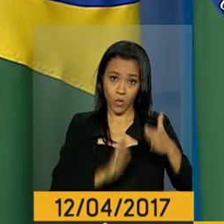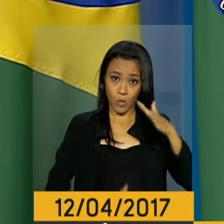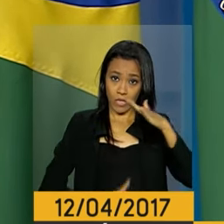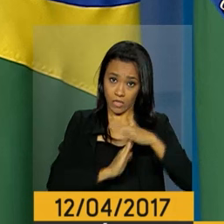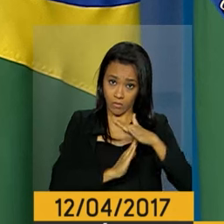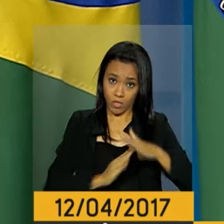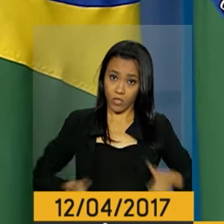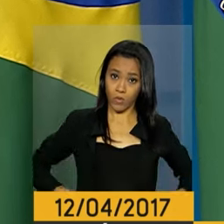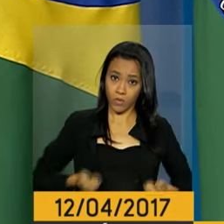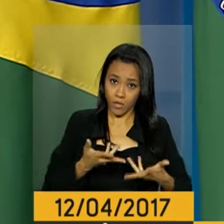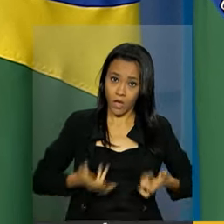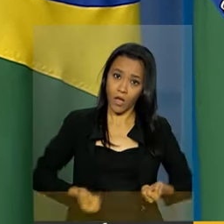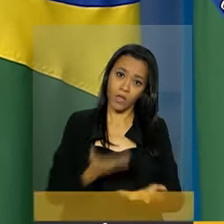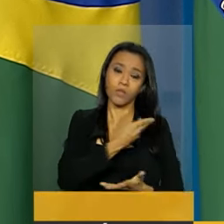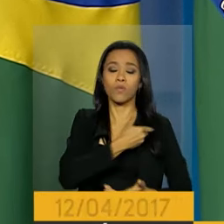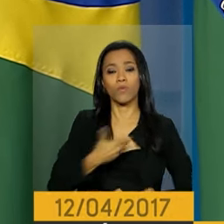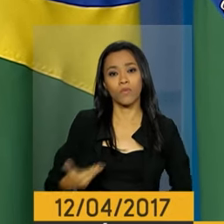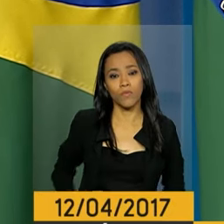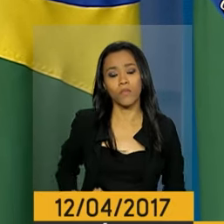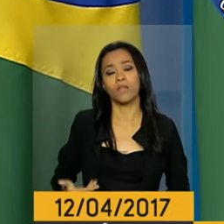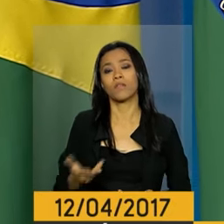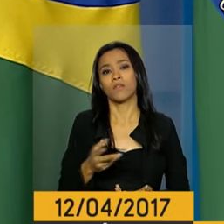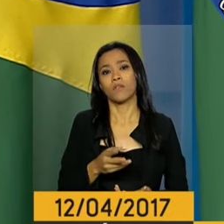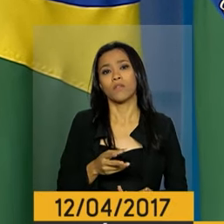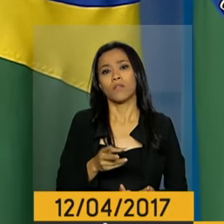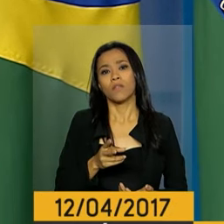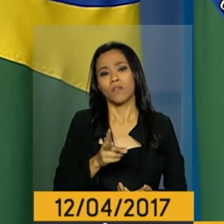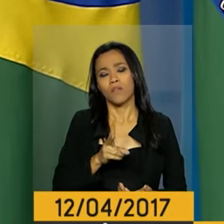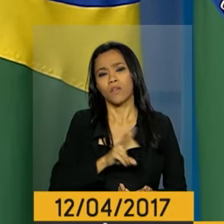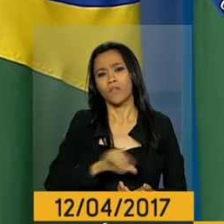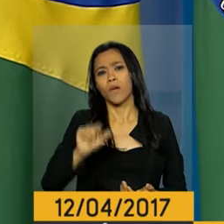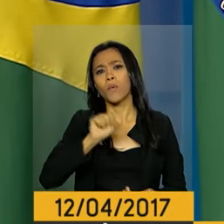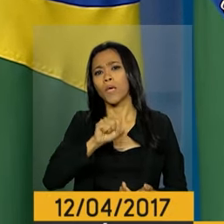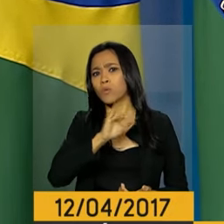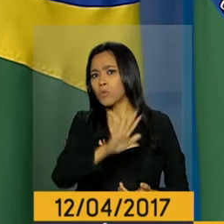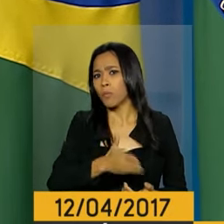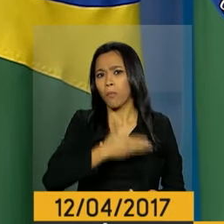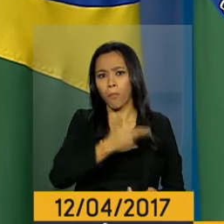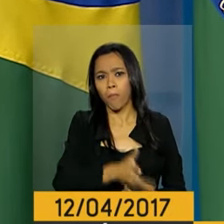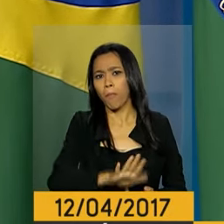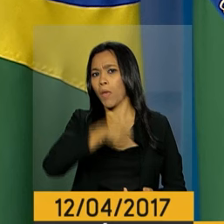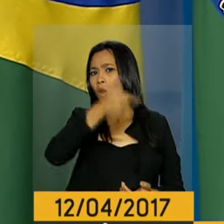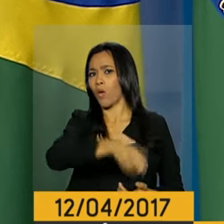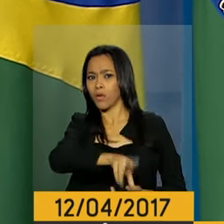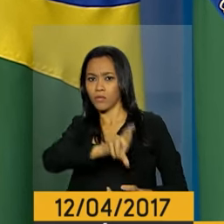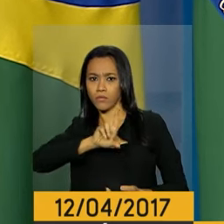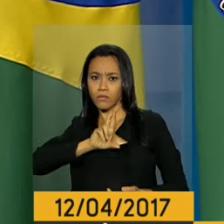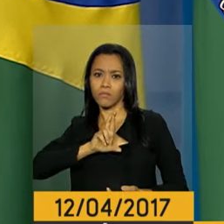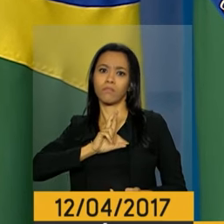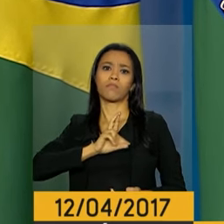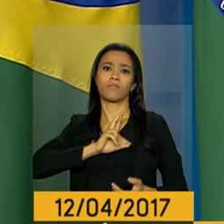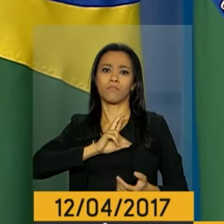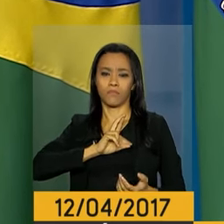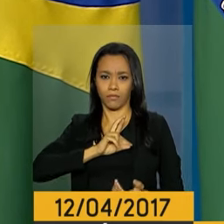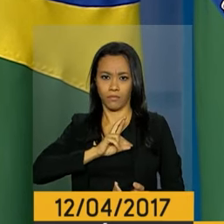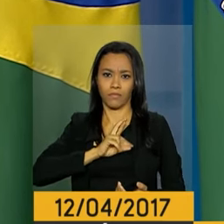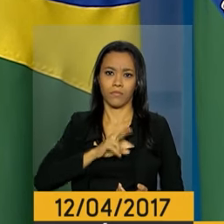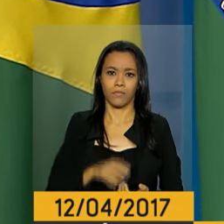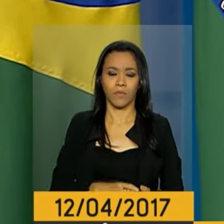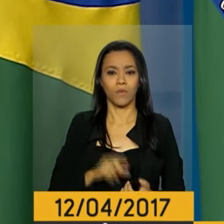gastos públicos que está dando deverá dar ao longo do tempo os melhores resultados Até porque não se